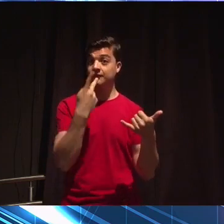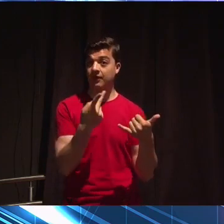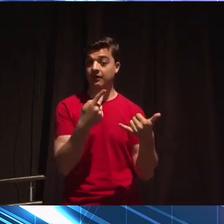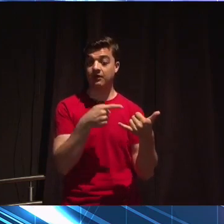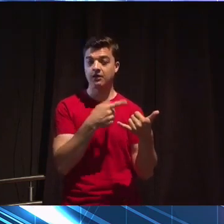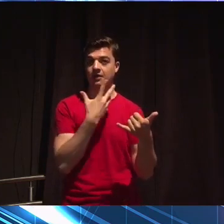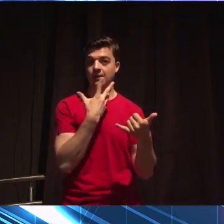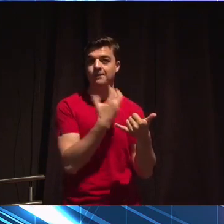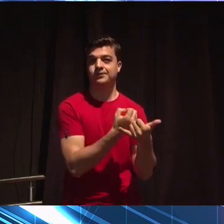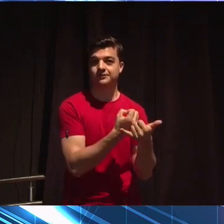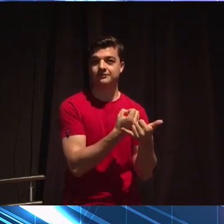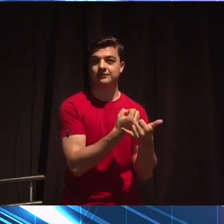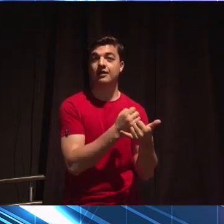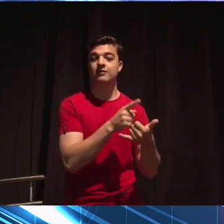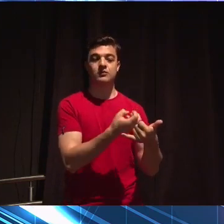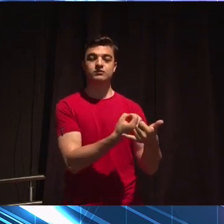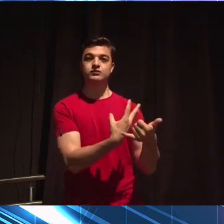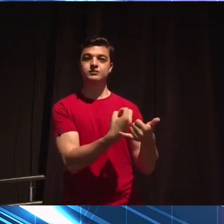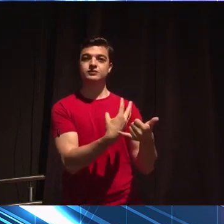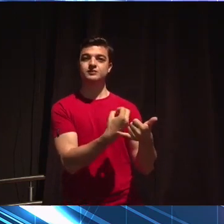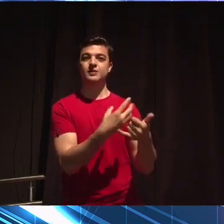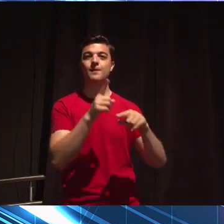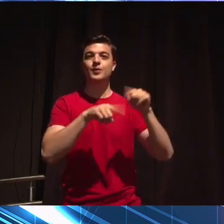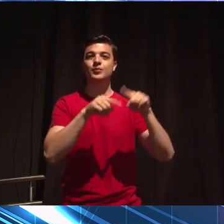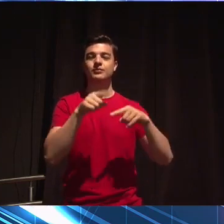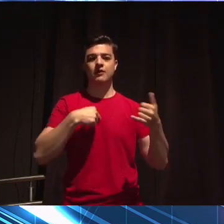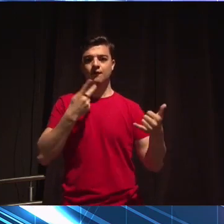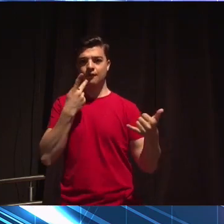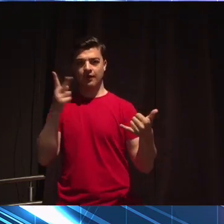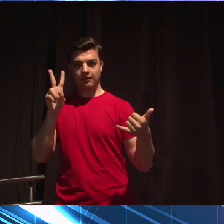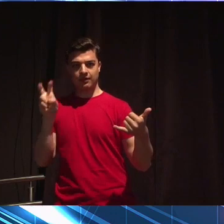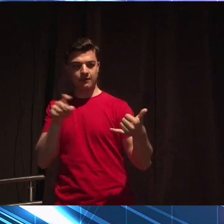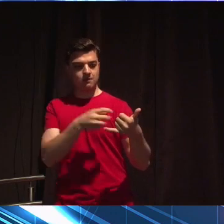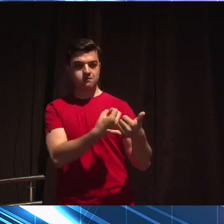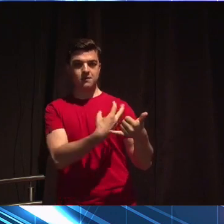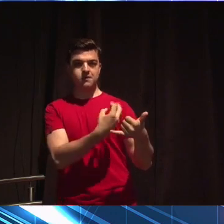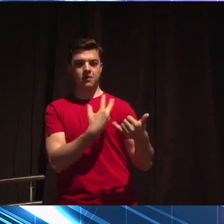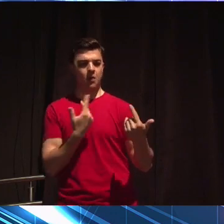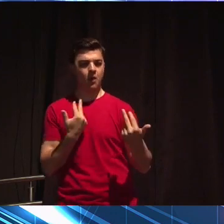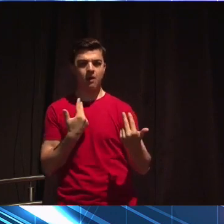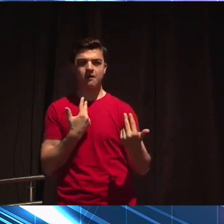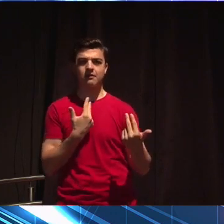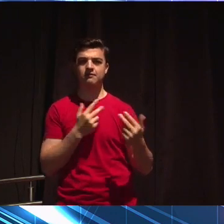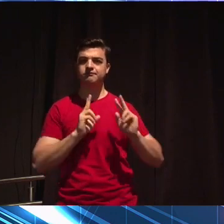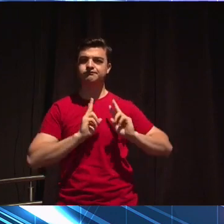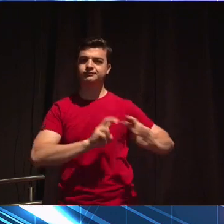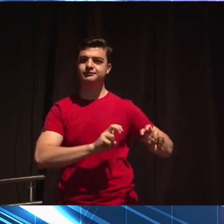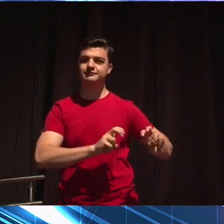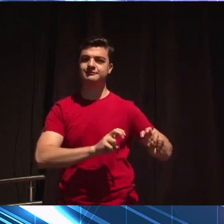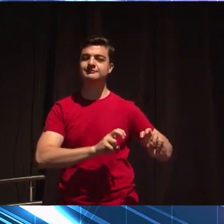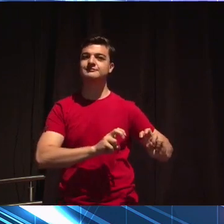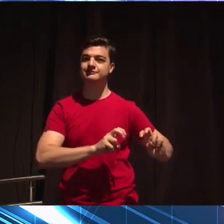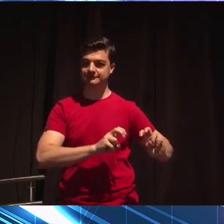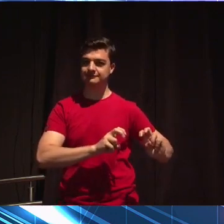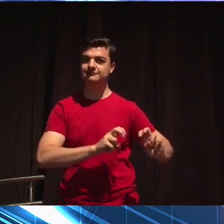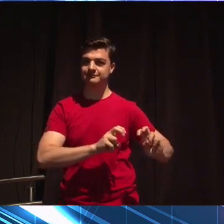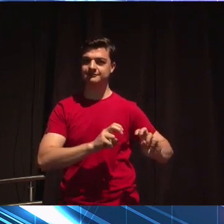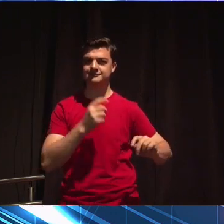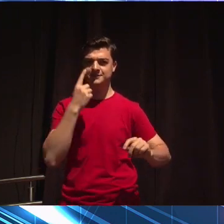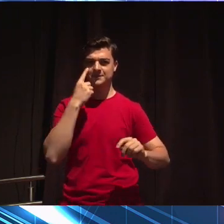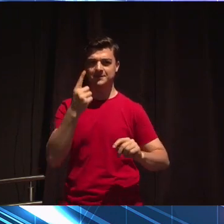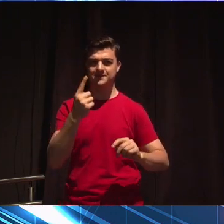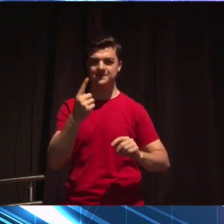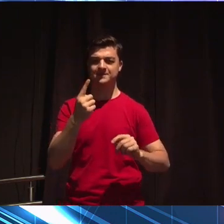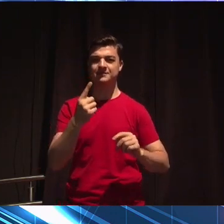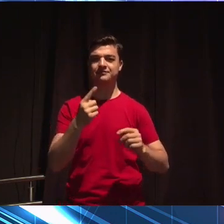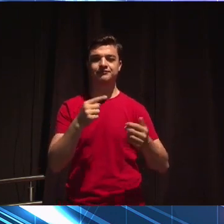aquele tema para você. Lembra quando o produto é de graça? É porque o produto é você. Todos esses caras coletam dados para quê? Para eventualmente te